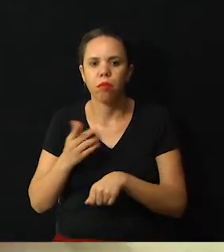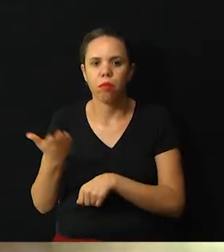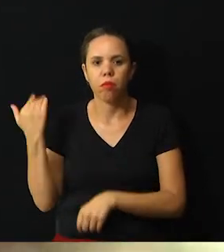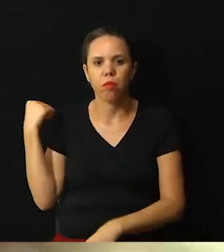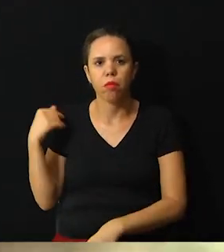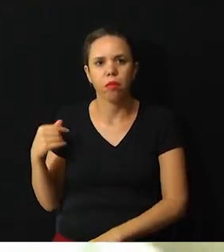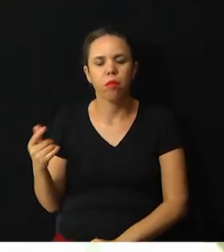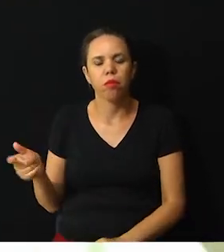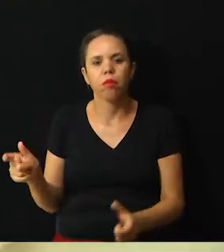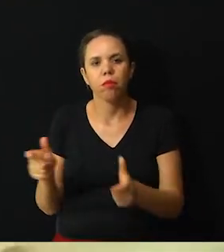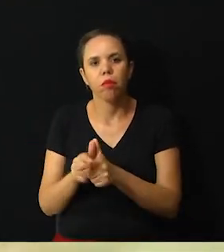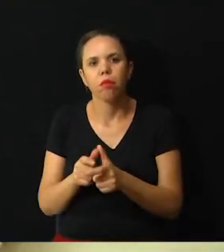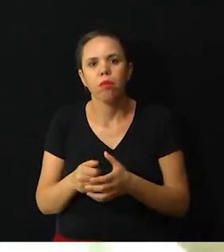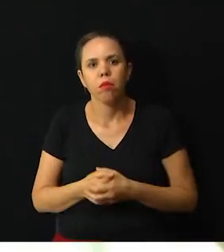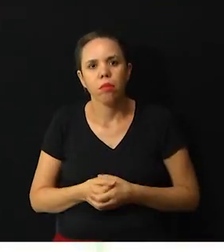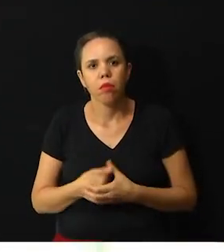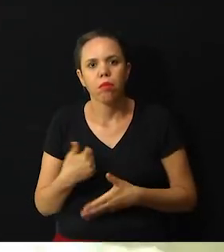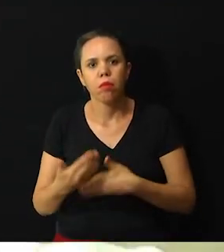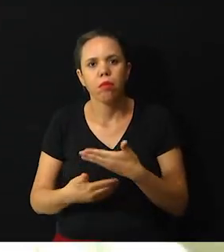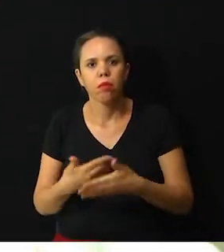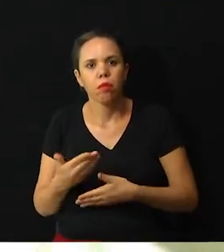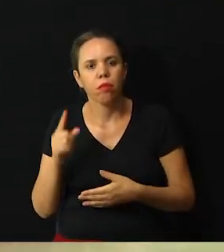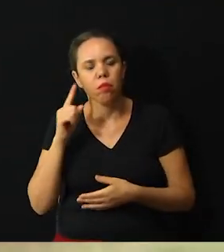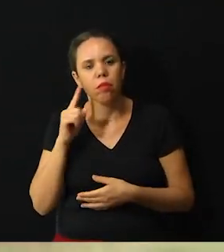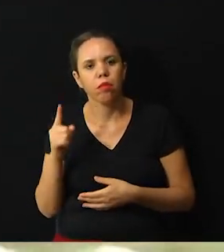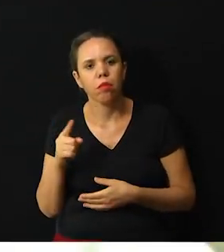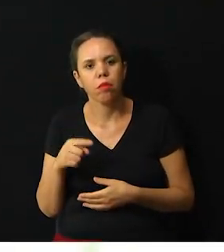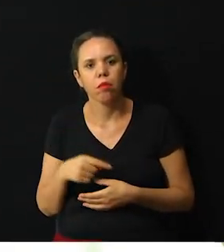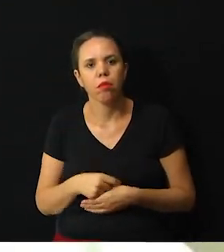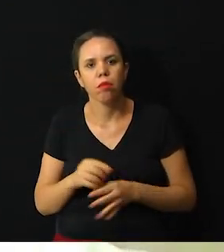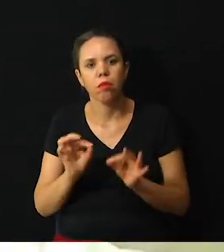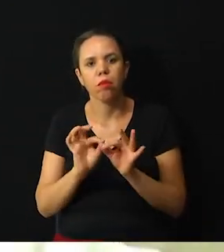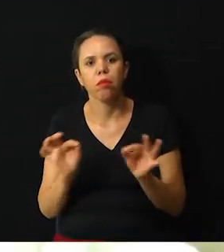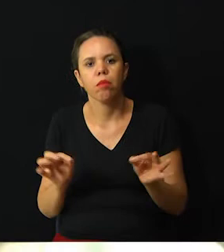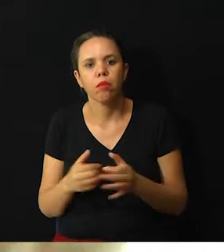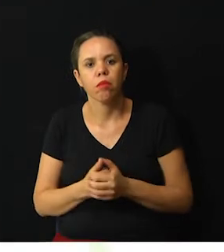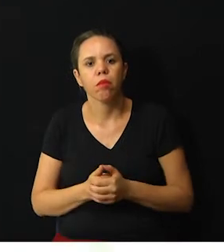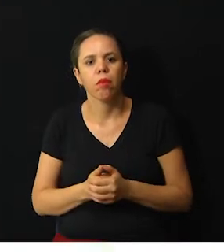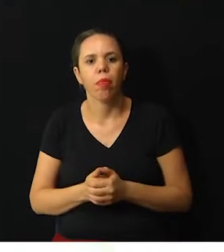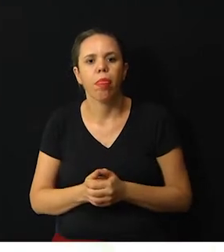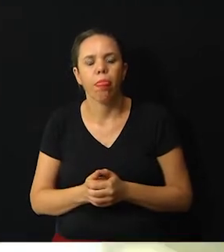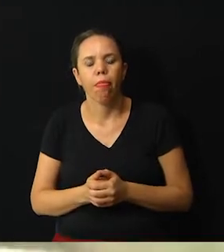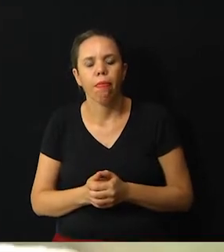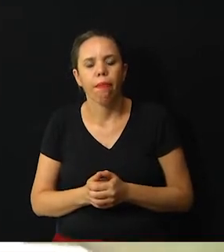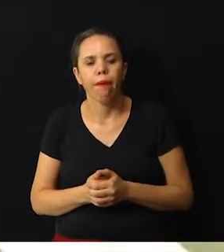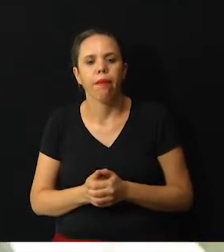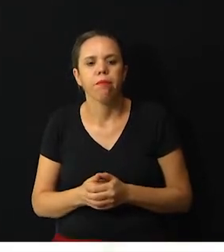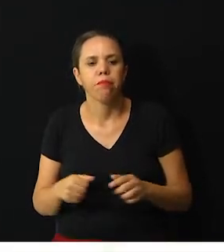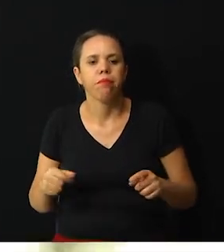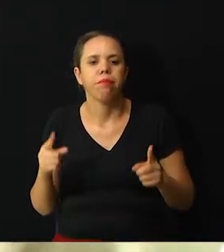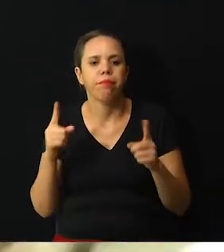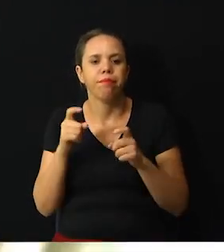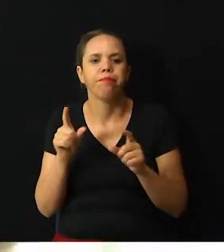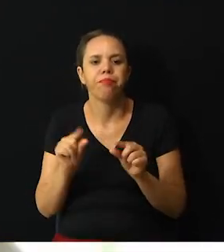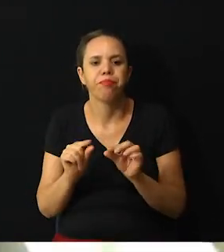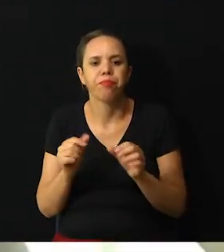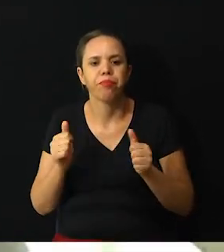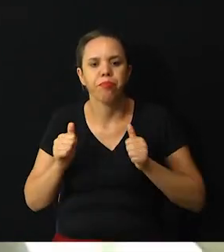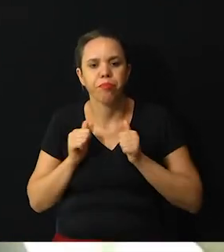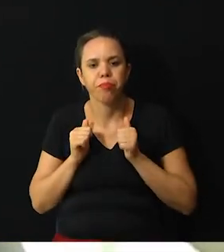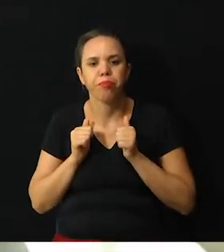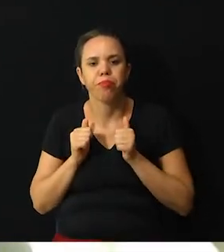tinha antes vai encolhendo, vai ficando uma rotina e um dia a dia cada vez mais simplista, com menos desafios